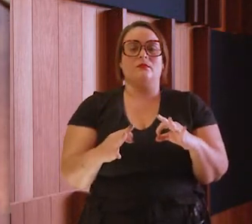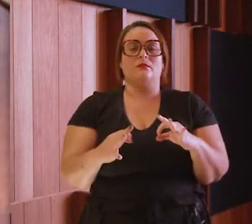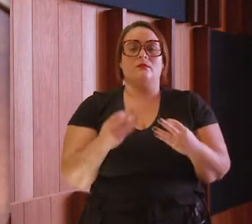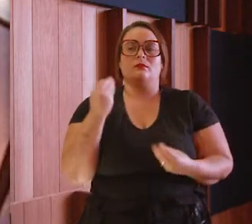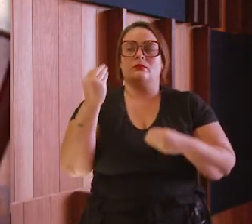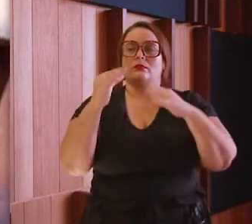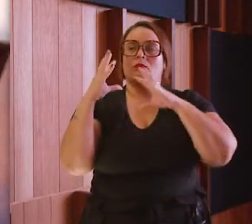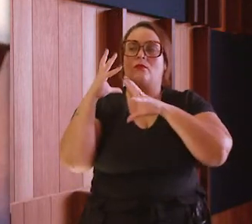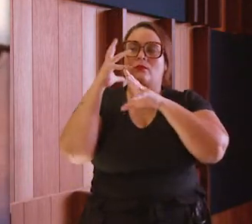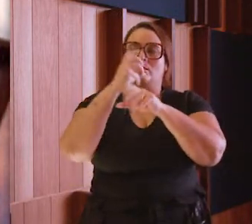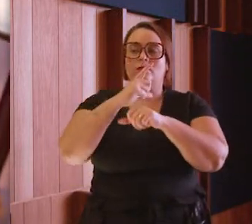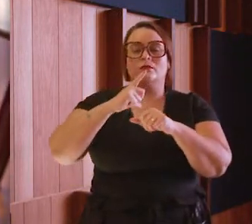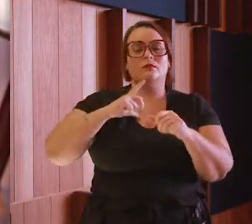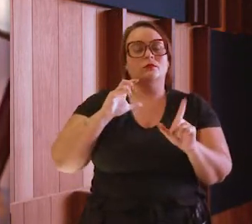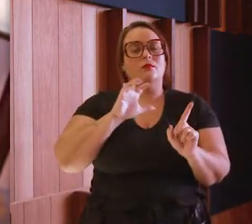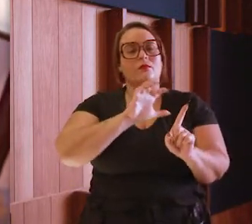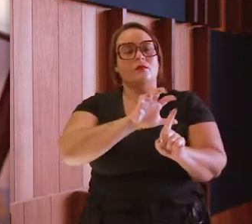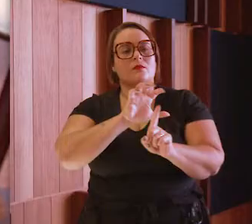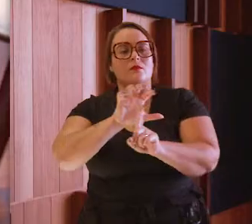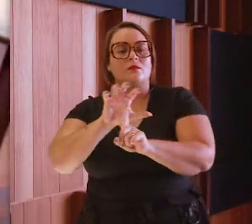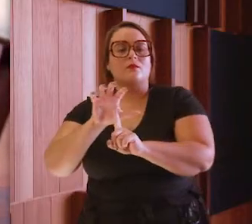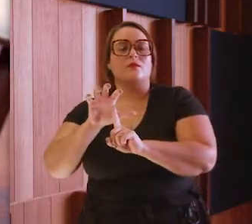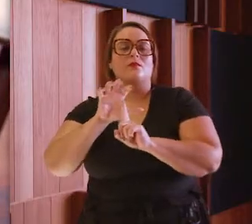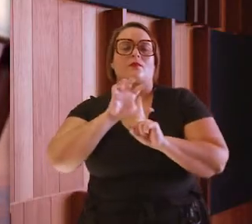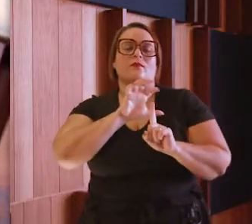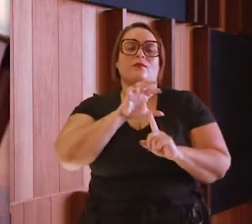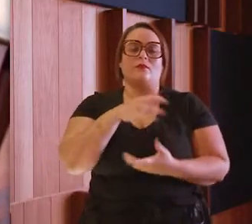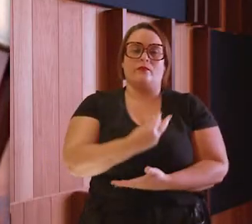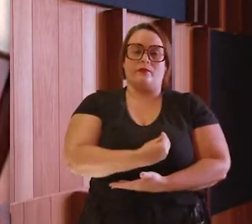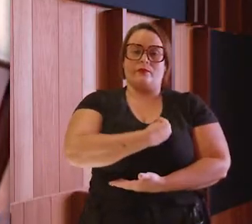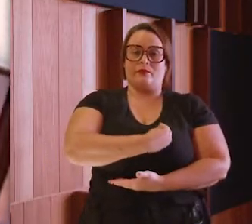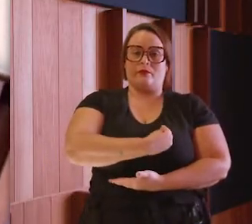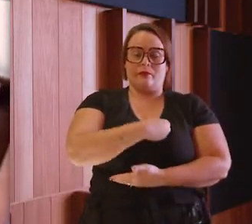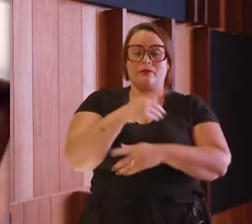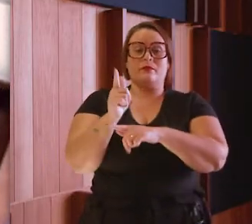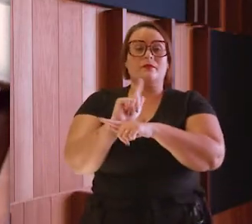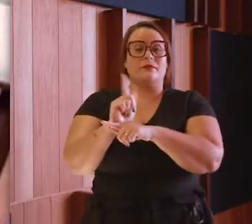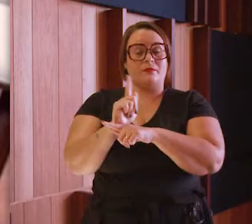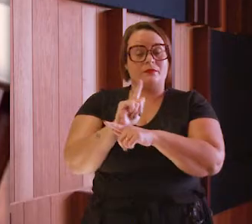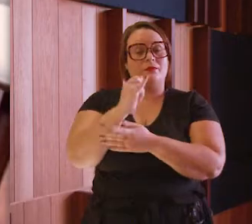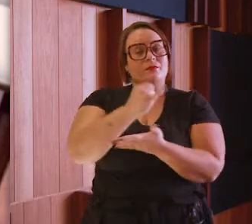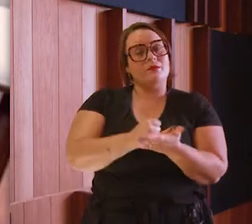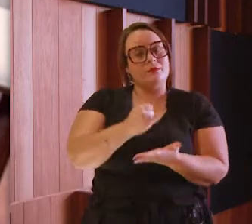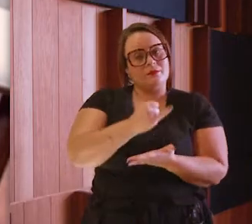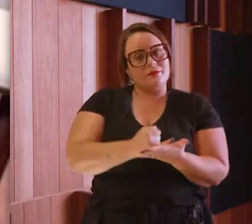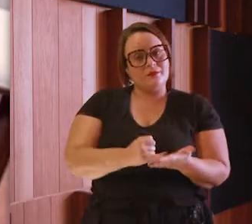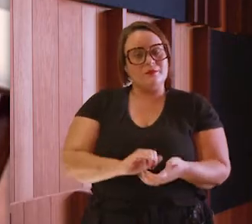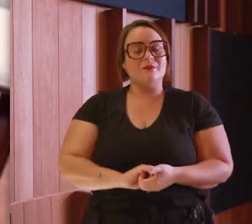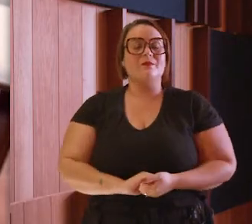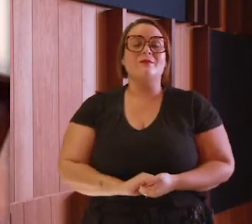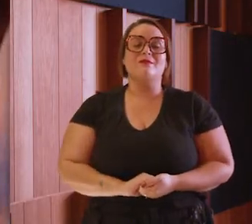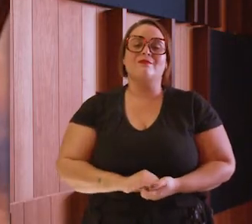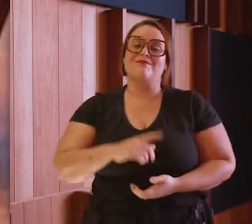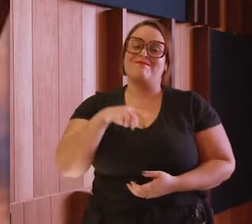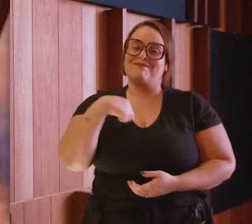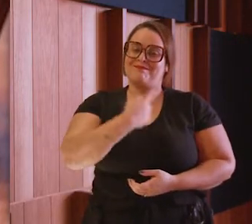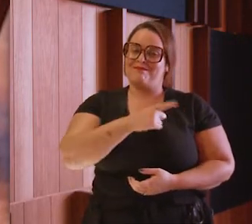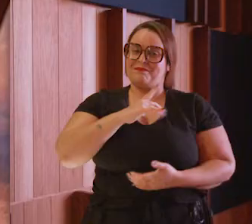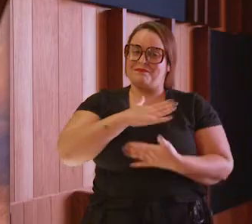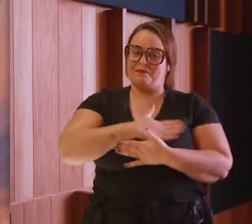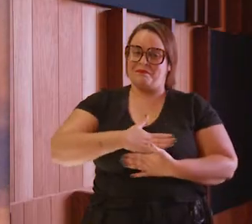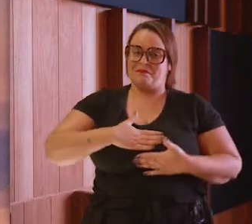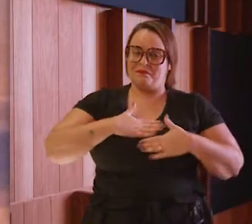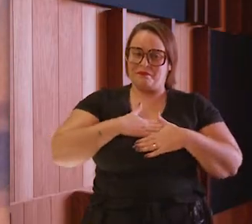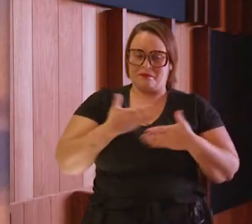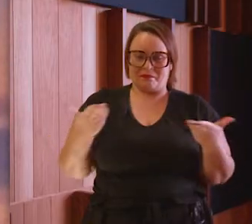isso afeta a vida do gestor tributário. E aí a gente vai ter o prazer de ter conosco